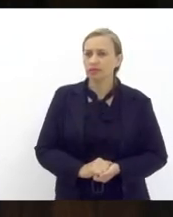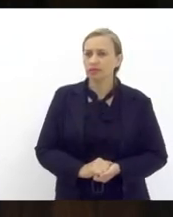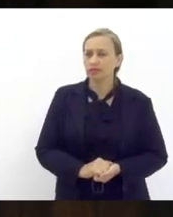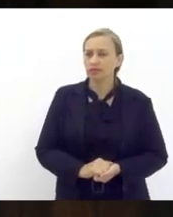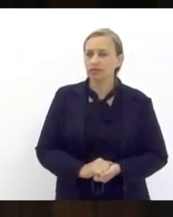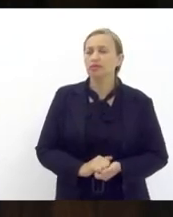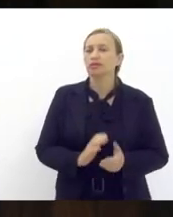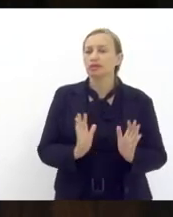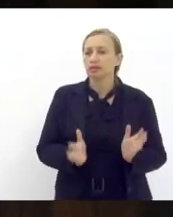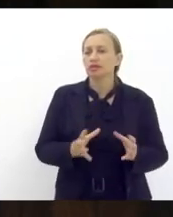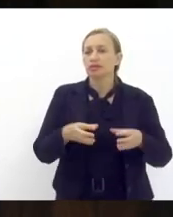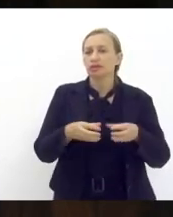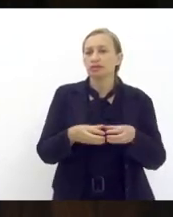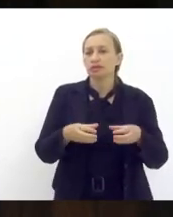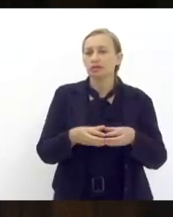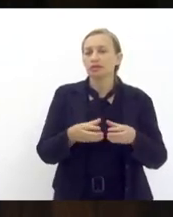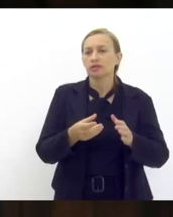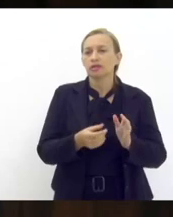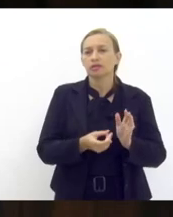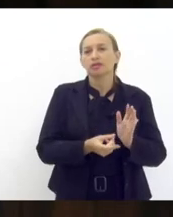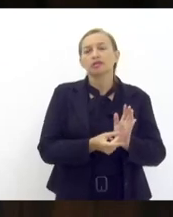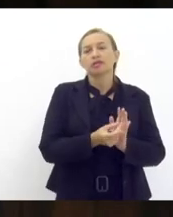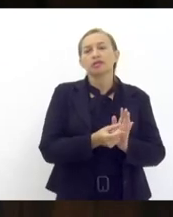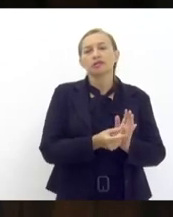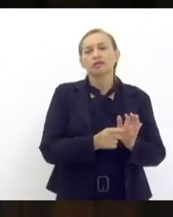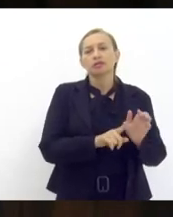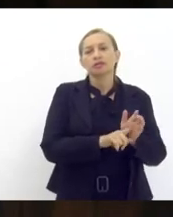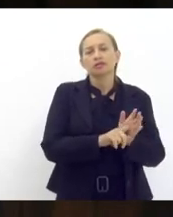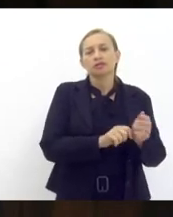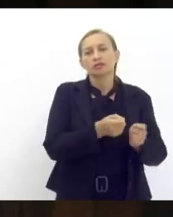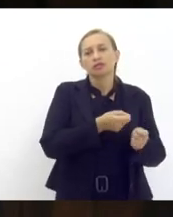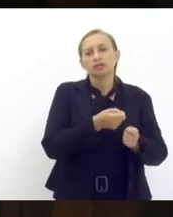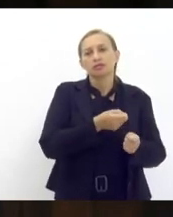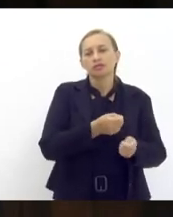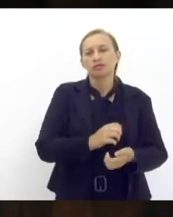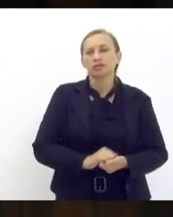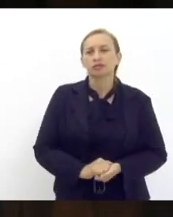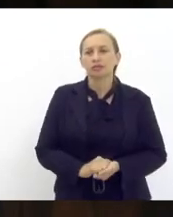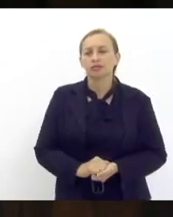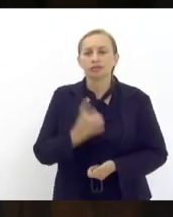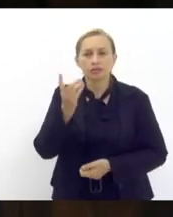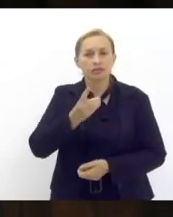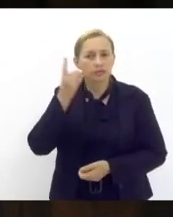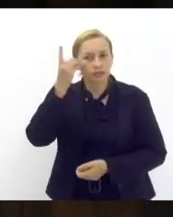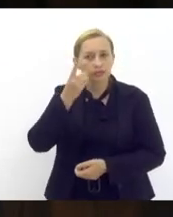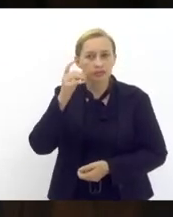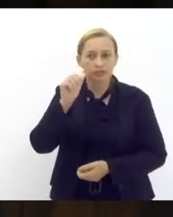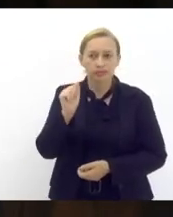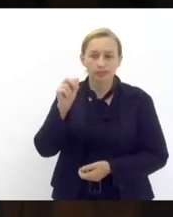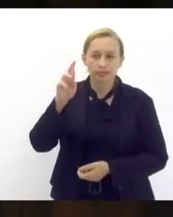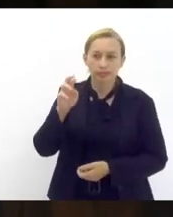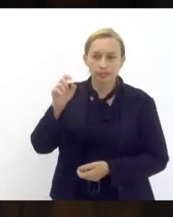Agora, pela Comissão de Orçamento, Finanças, Fiscalização Financeira e Controle, deputado André Correia,